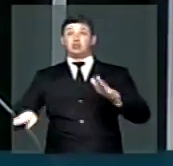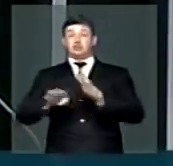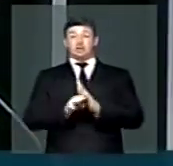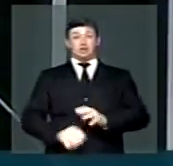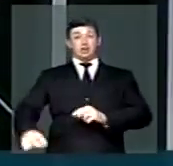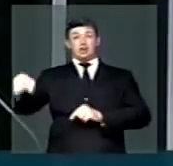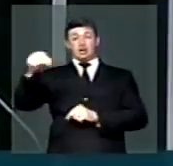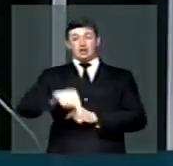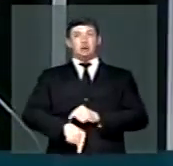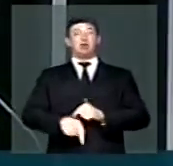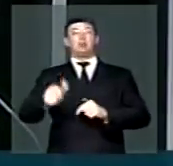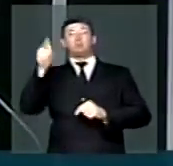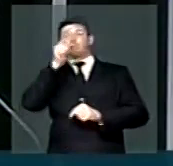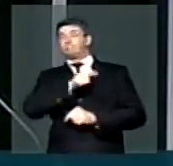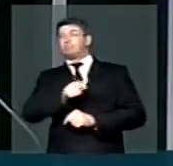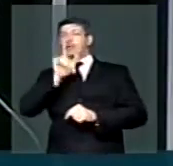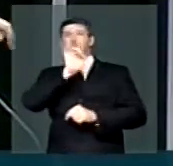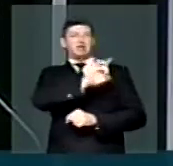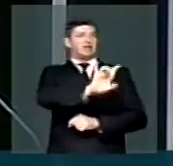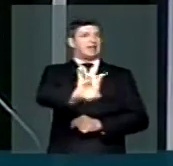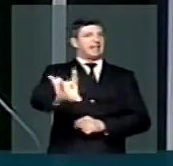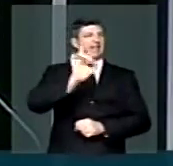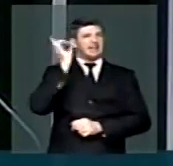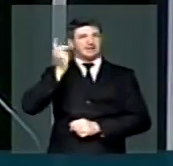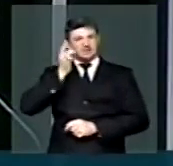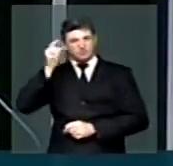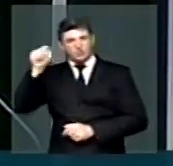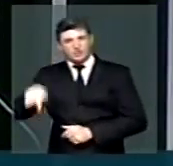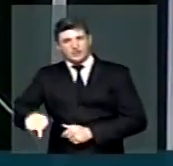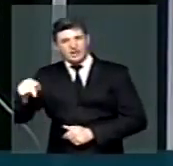luz para que cada parlamentar